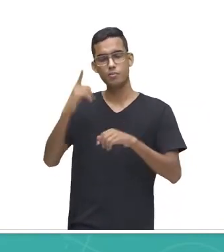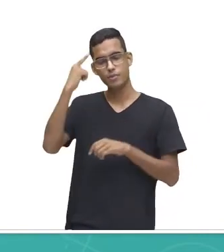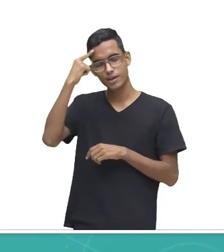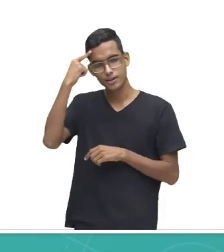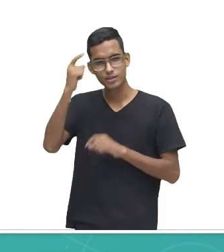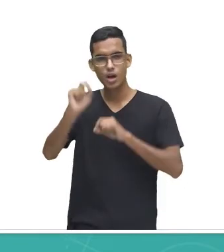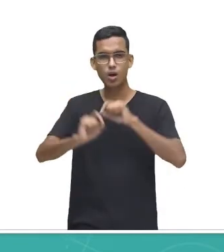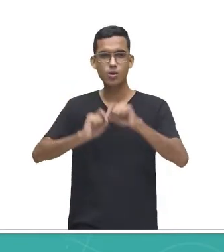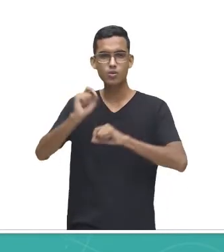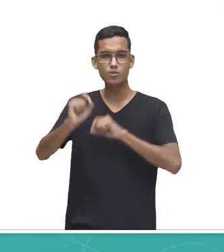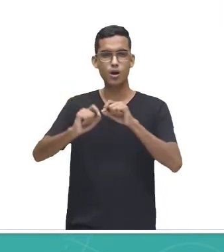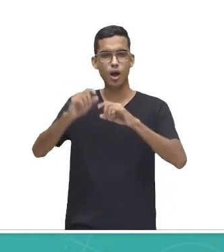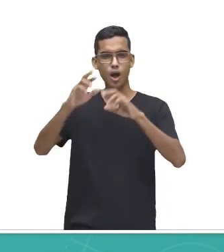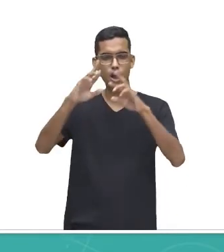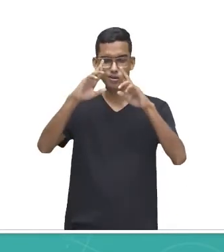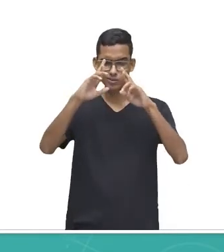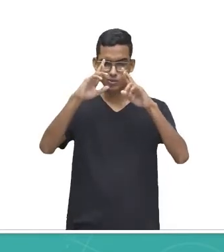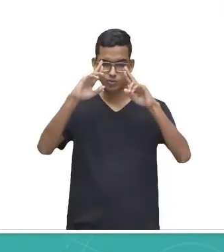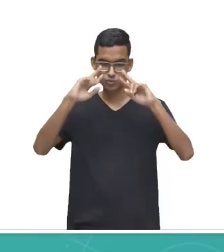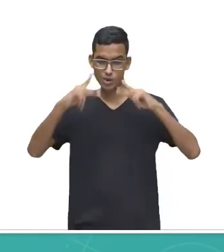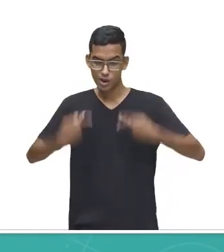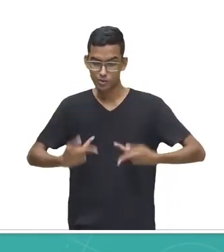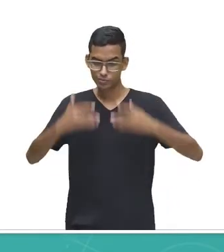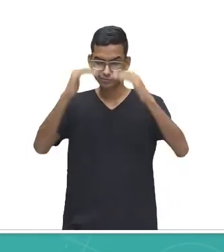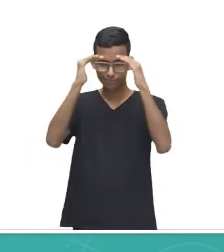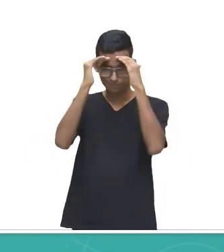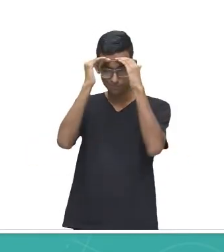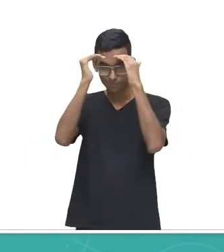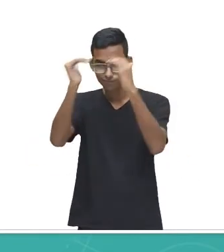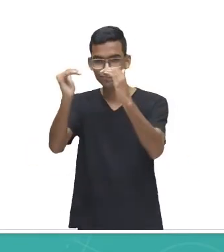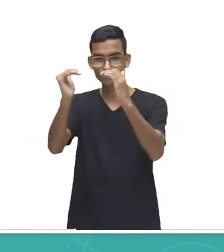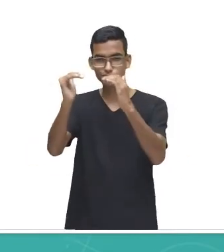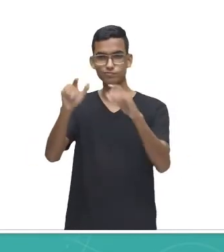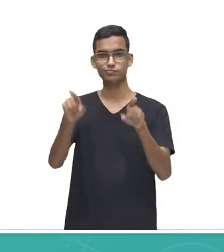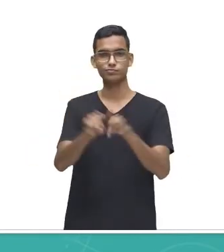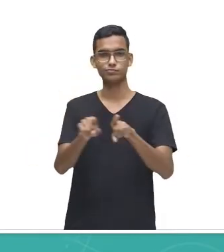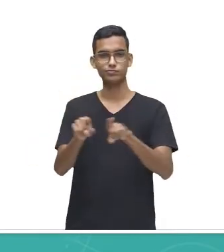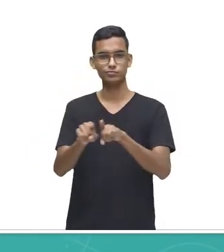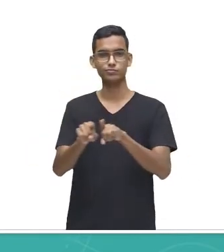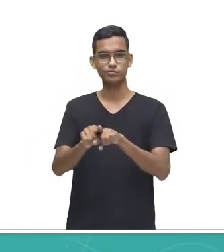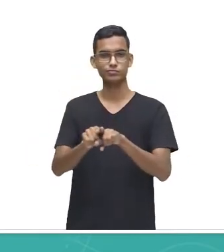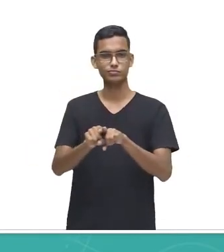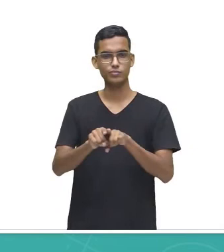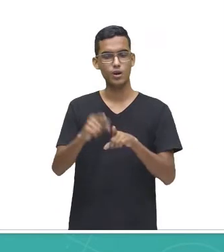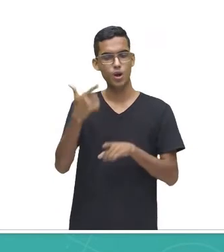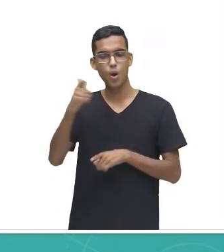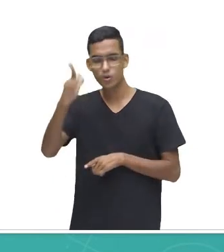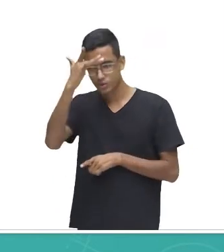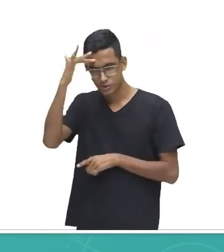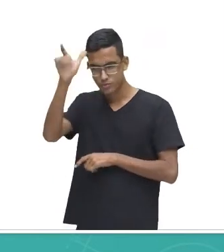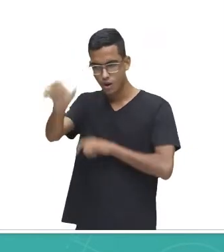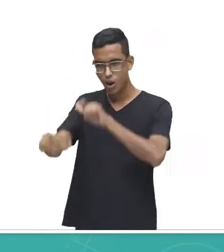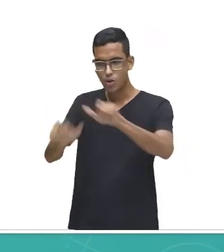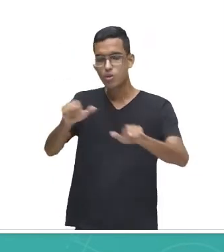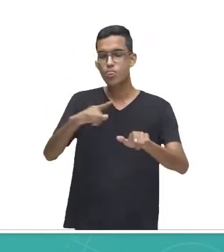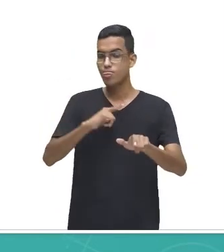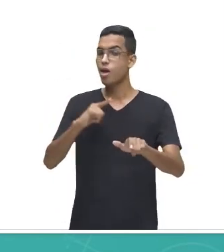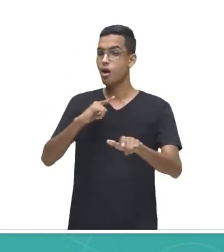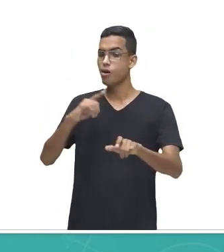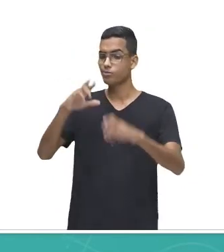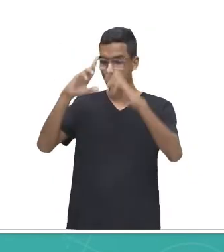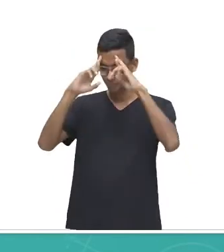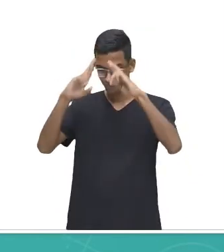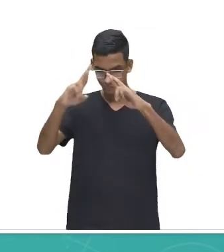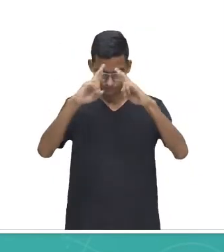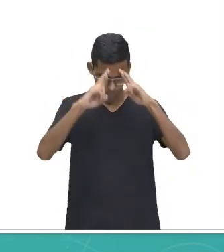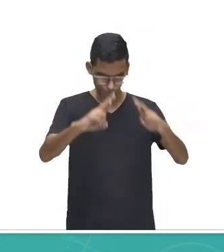da alteridade, de que o outro faz parte dessa grande humanidade que eu devo respeitar, e que